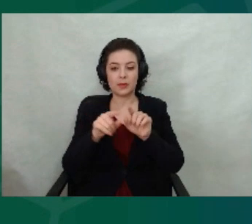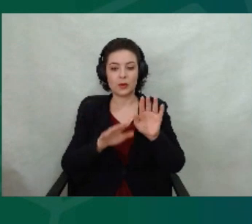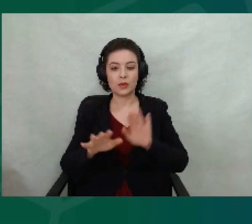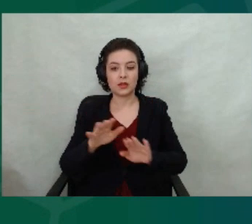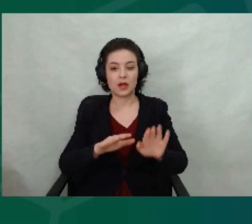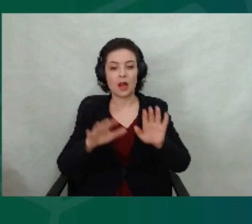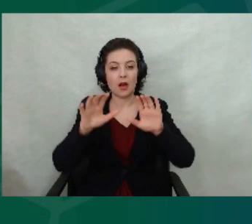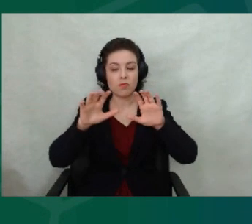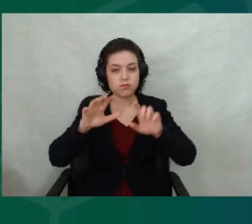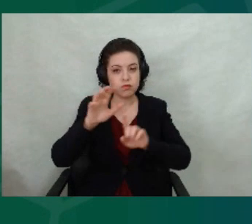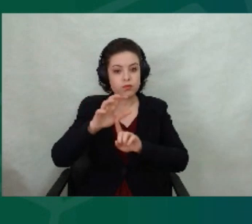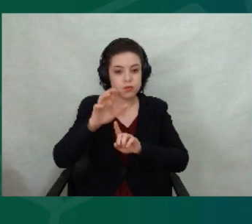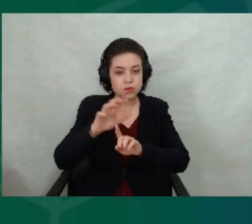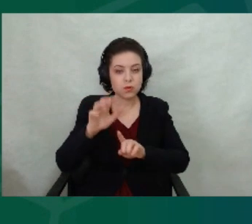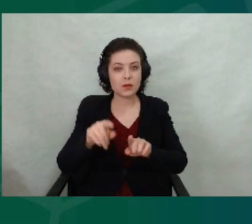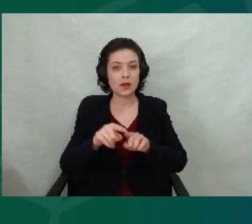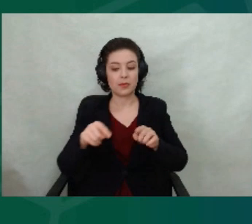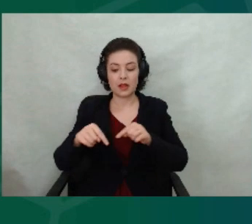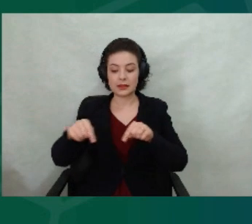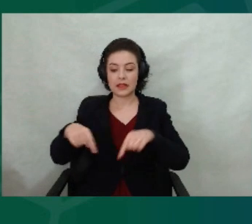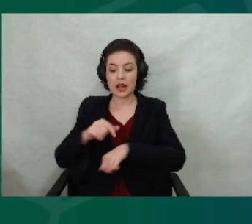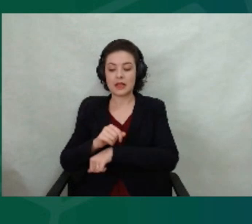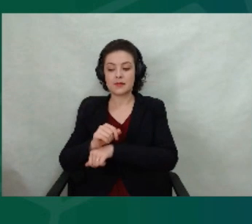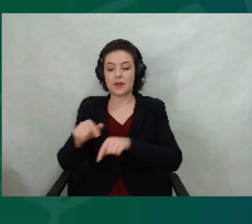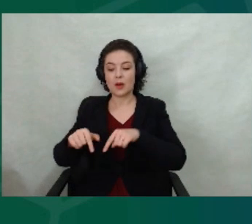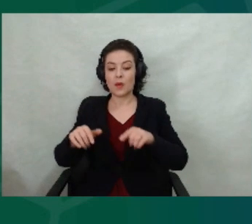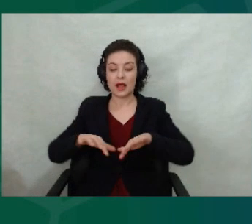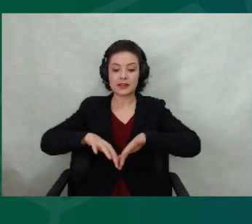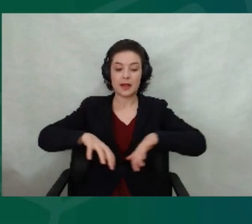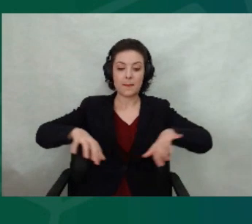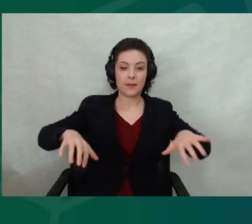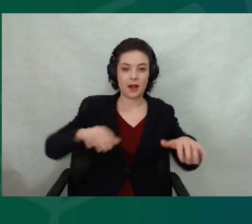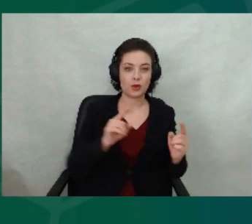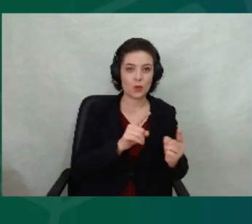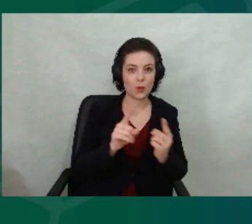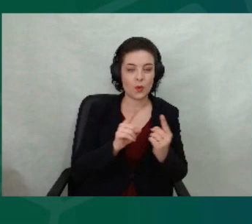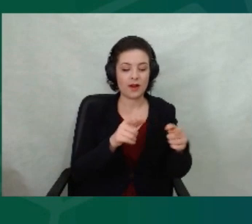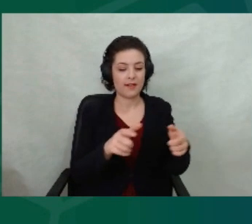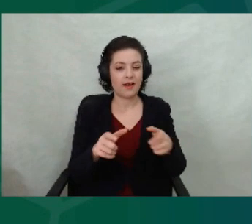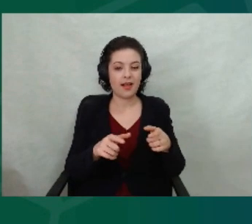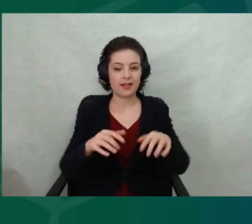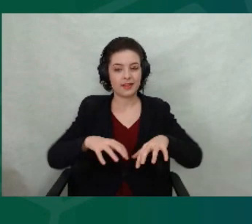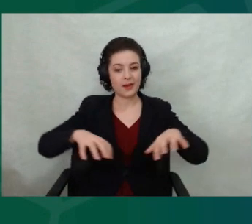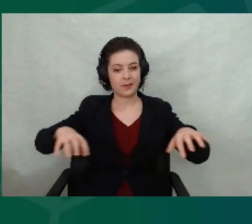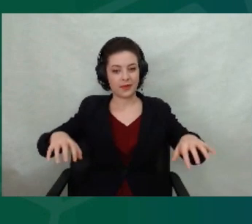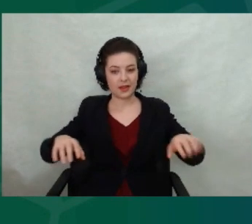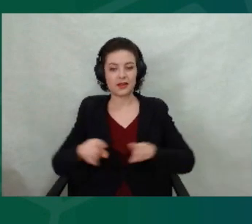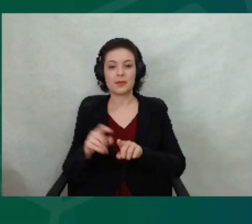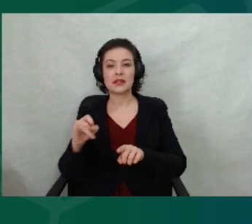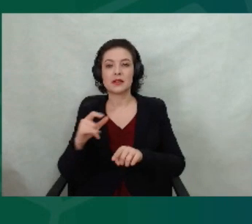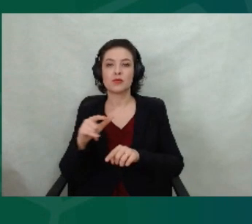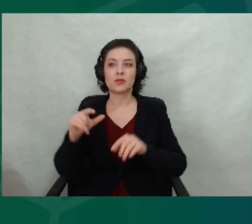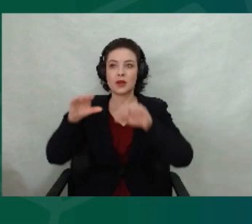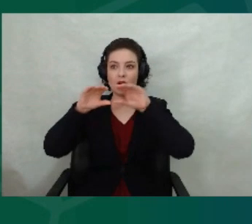numa antessala, e para os locais onde a gente não tem um ar-condicionado central, onde a gente não